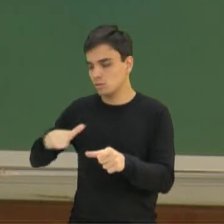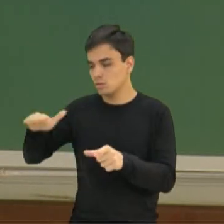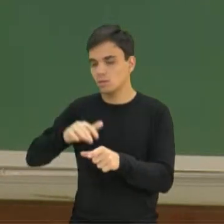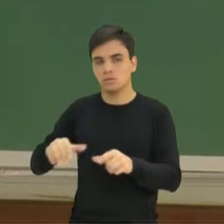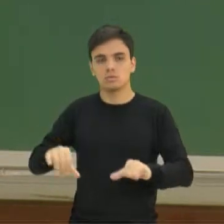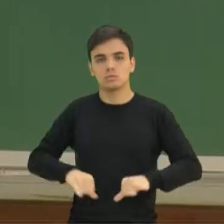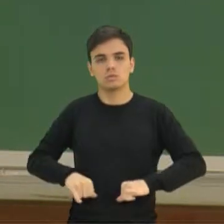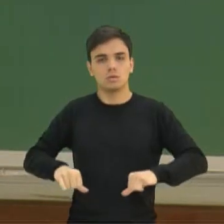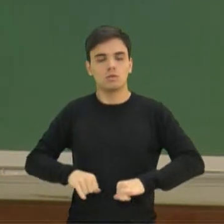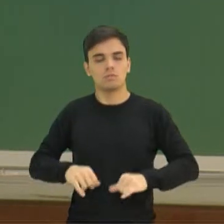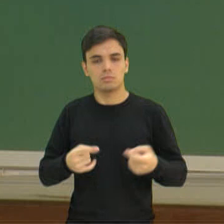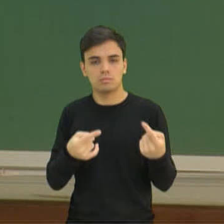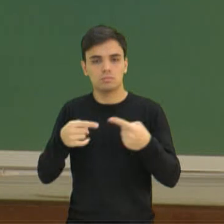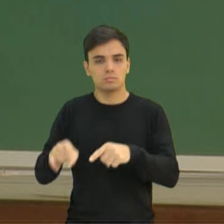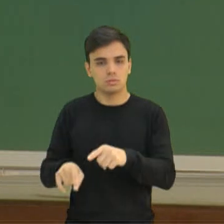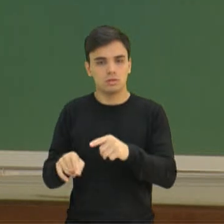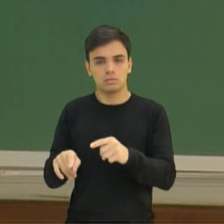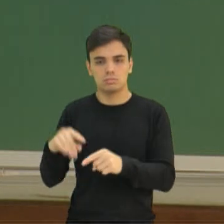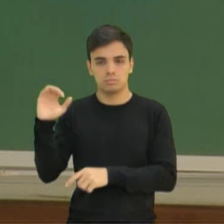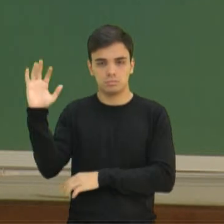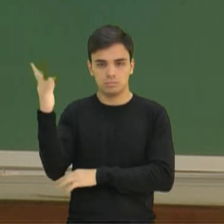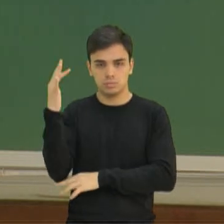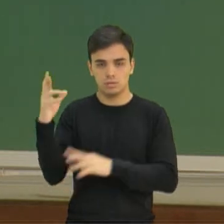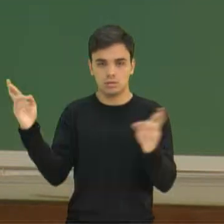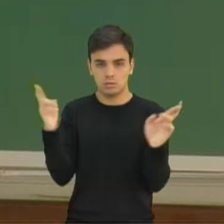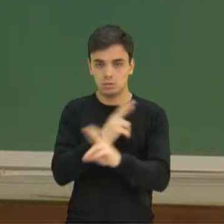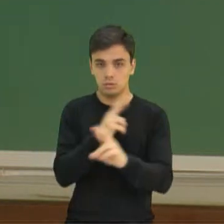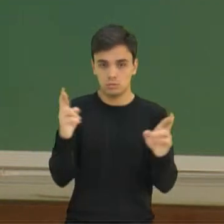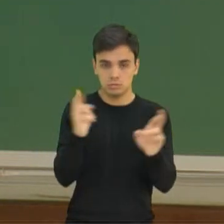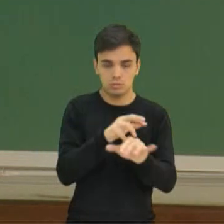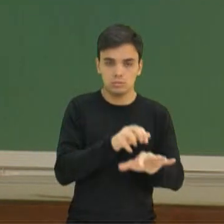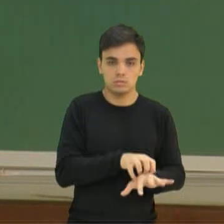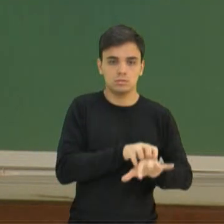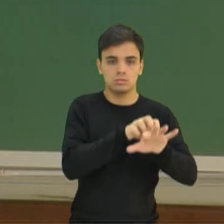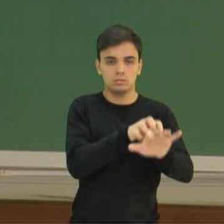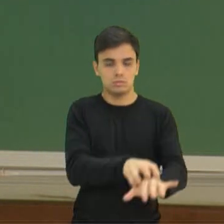os impactos ambientais, que está relacionada ali com o turismo. Então, a atividade